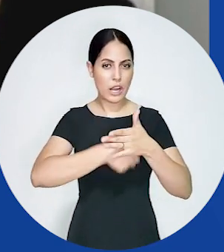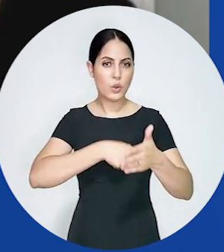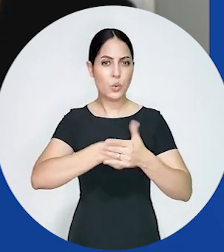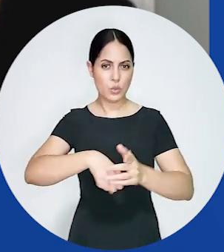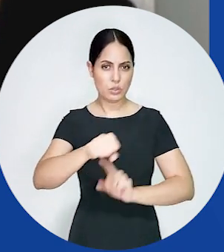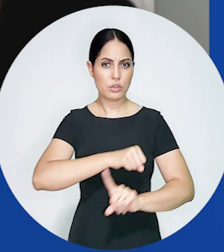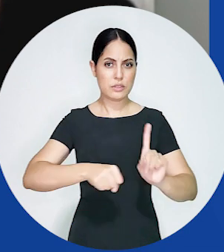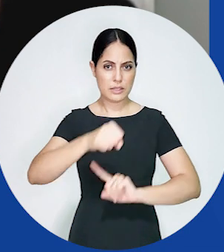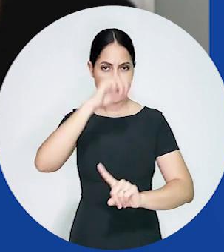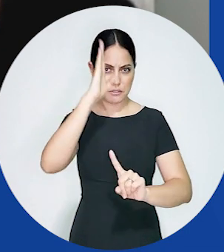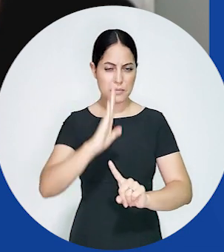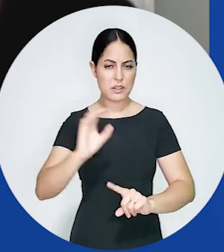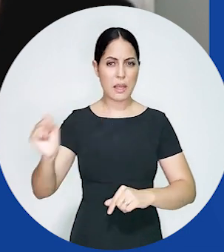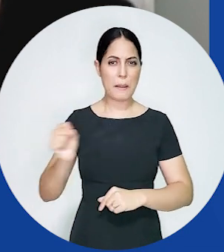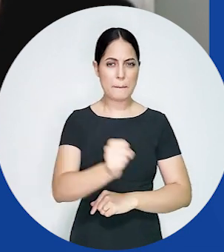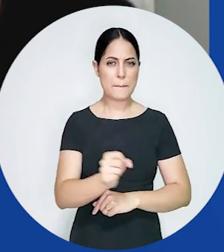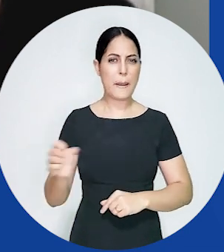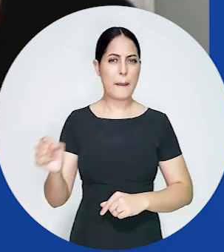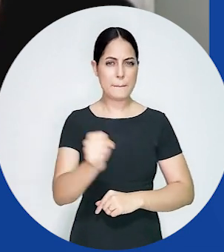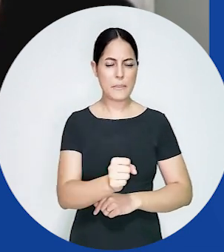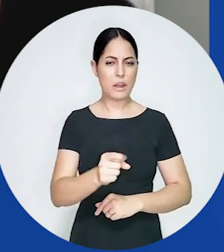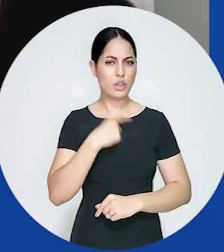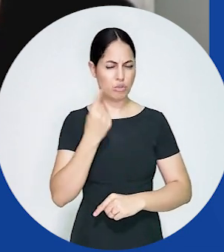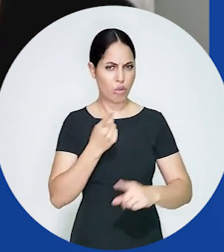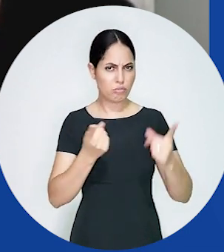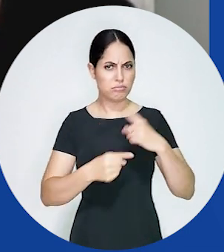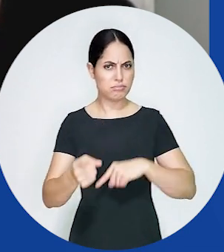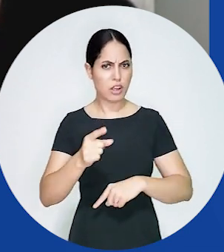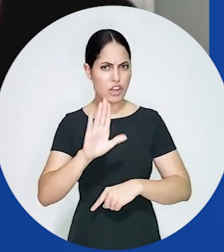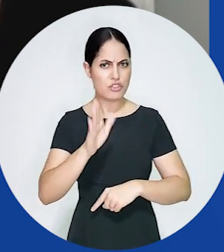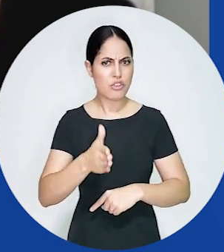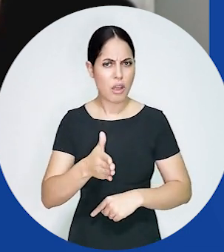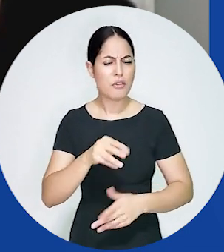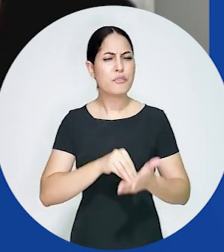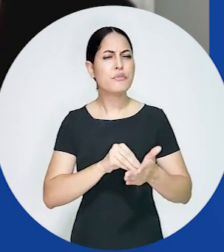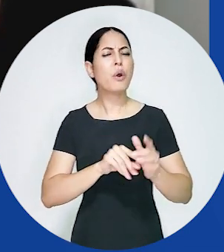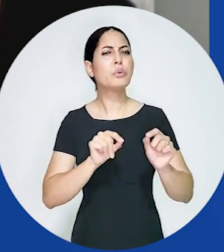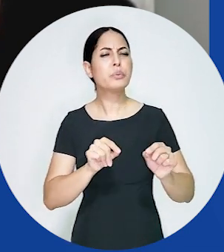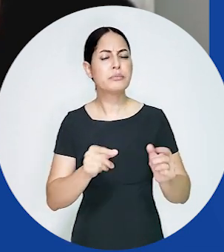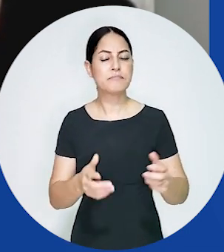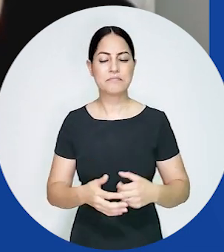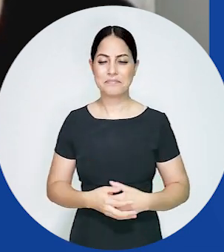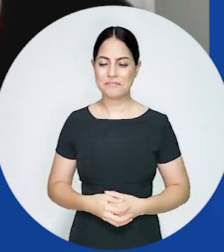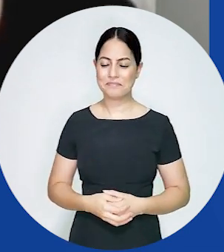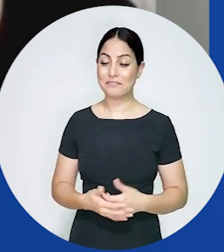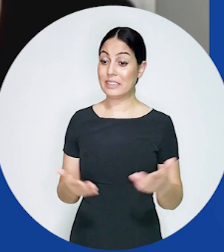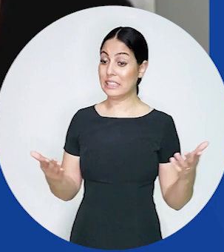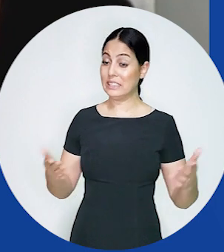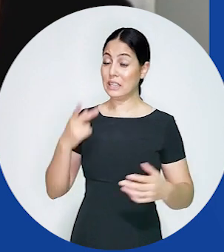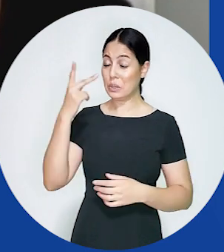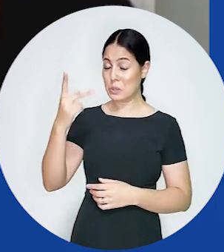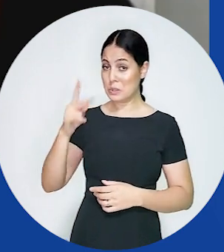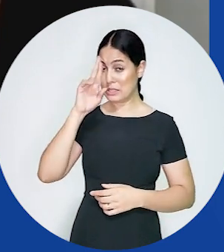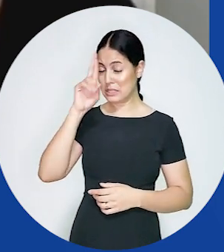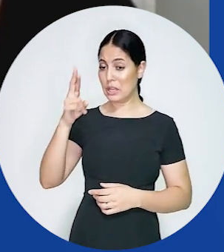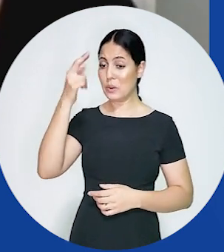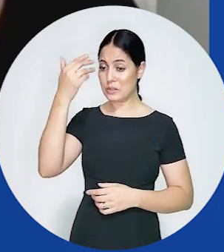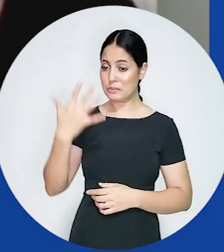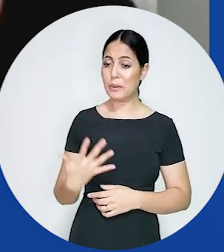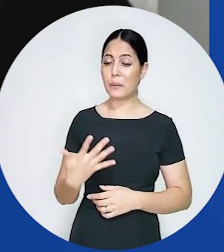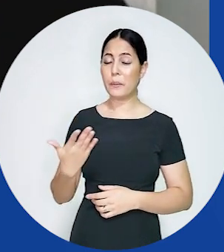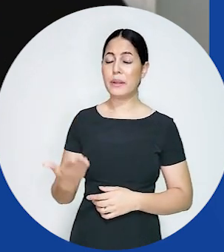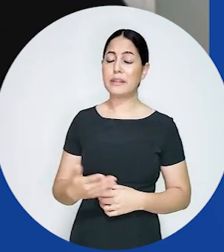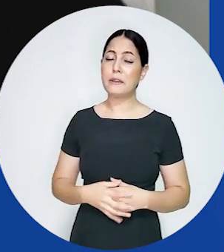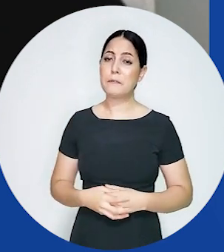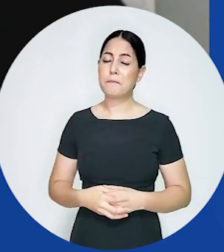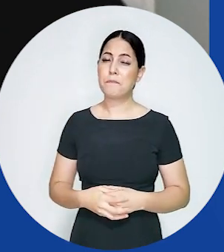questão, dessa luta das mulheres na sociedade brasileira. Será que já avançamos muito? O que falta avançar? Como o senhor disse,